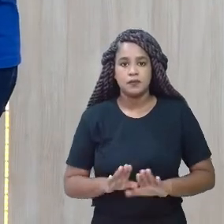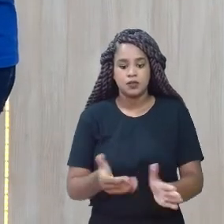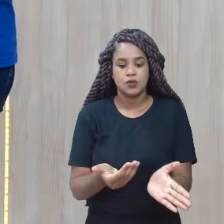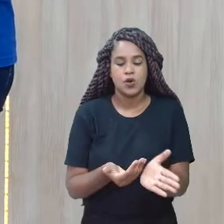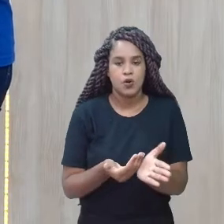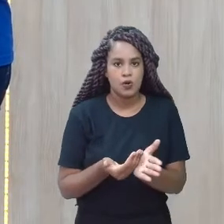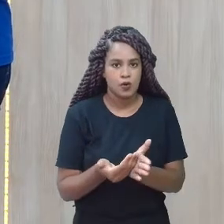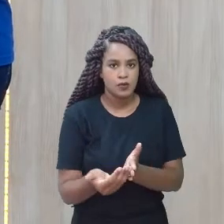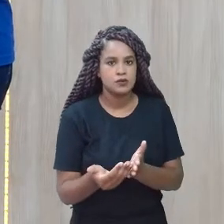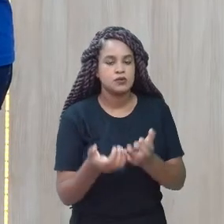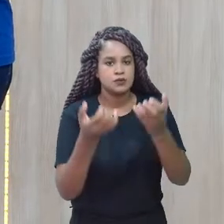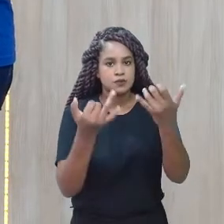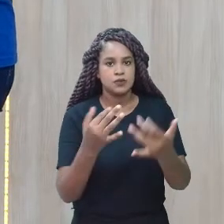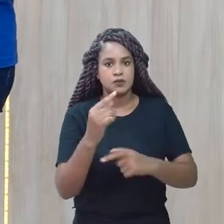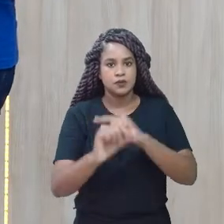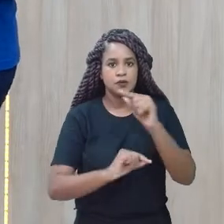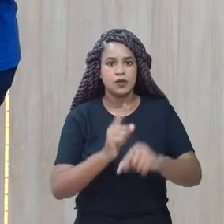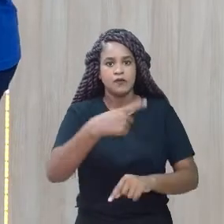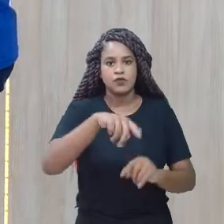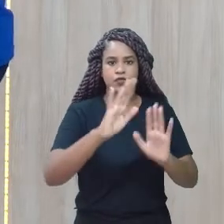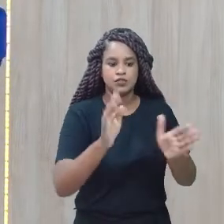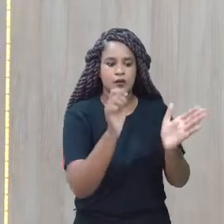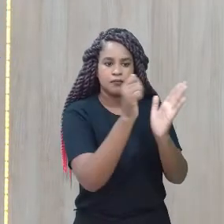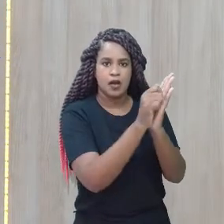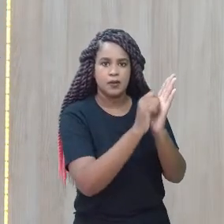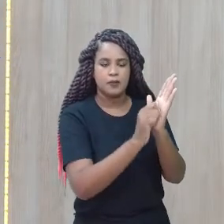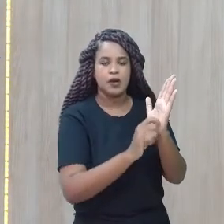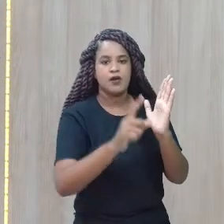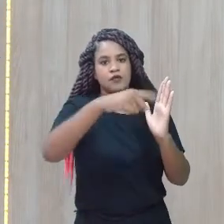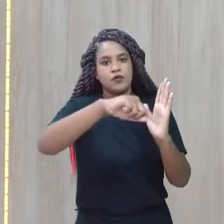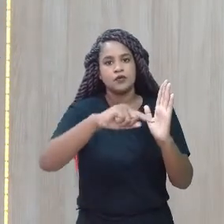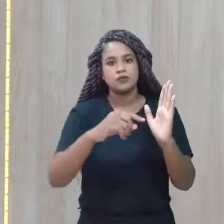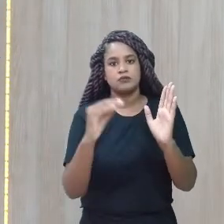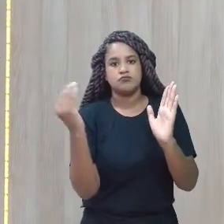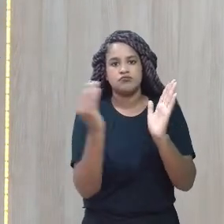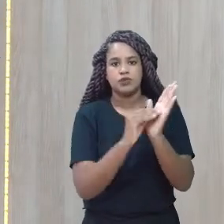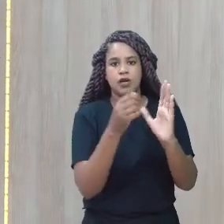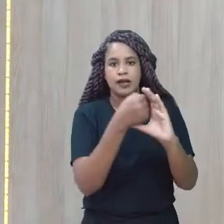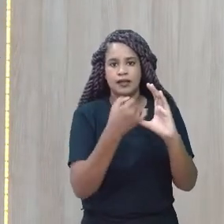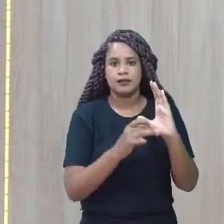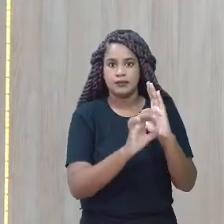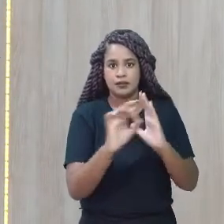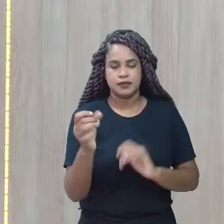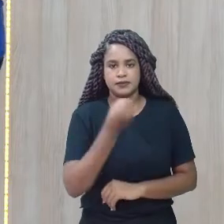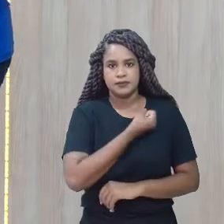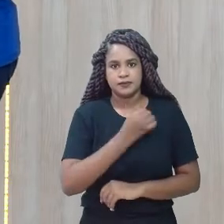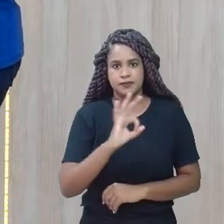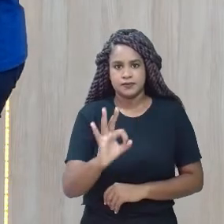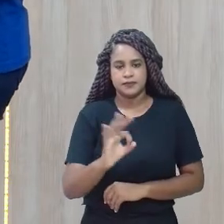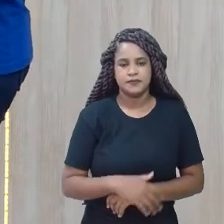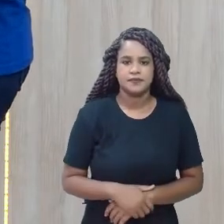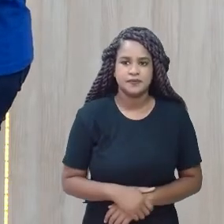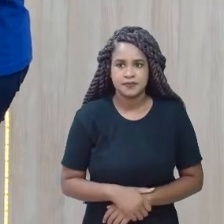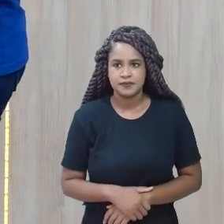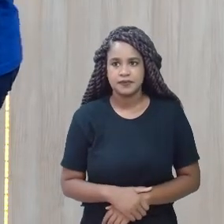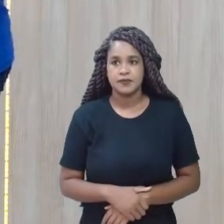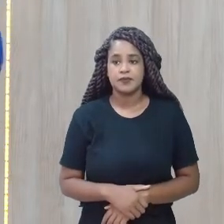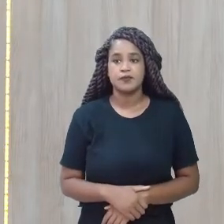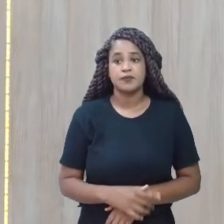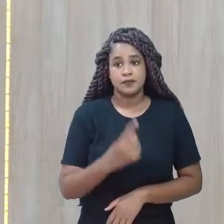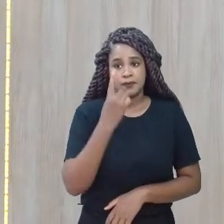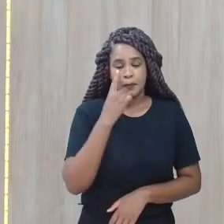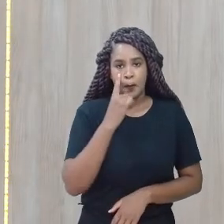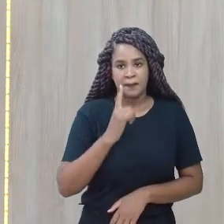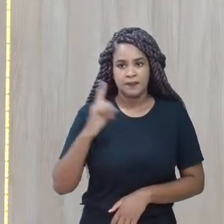das anotações, já faz aquele esqueminha de colocar aí as características de cada um, tá bom? E aí eu coloquei aqui,